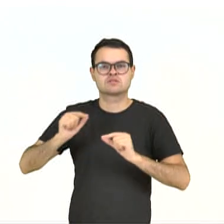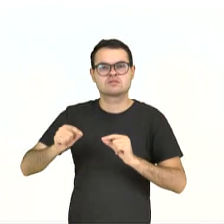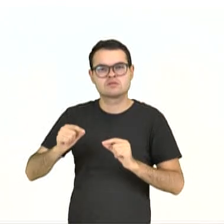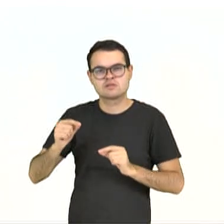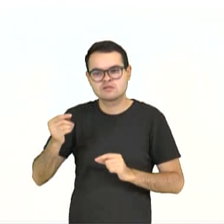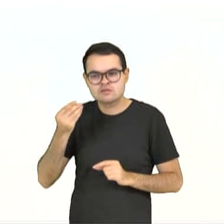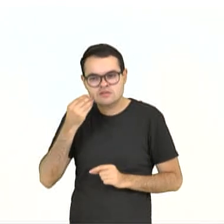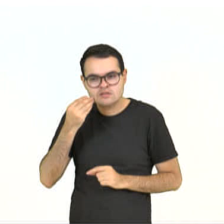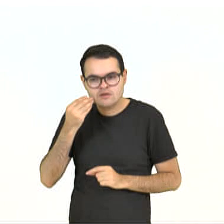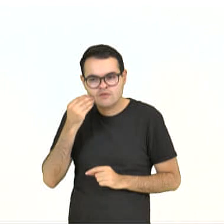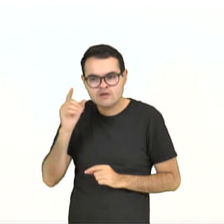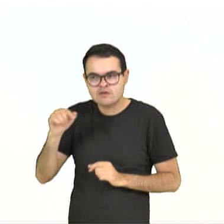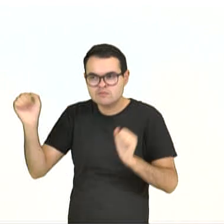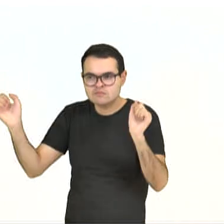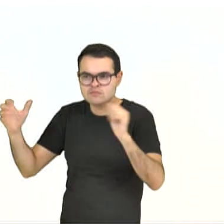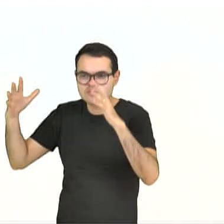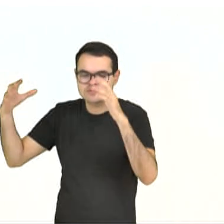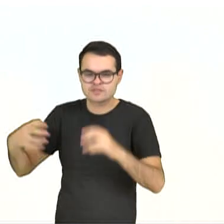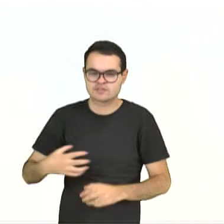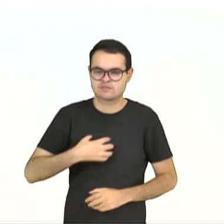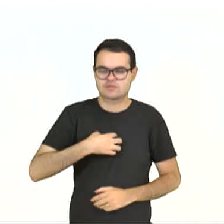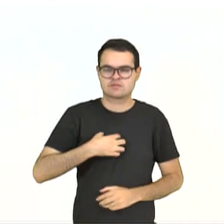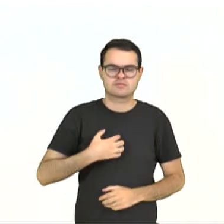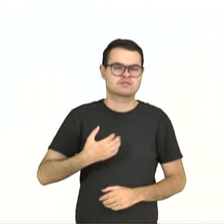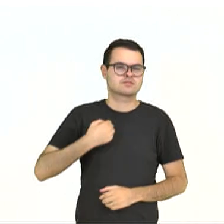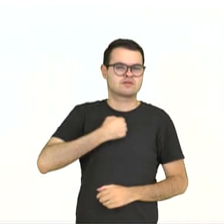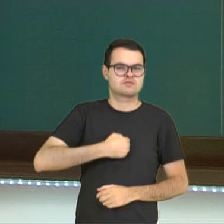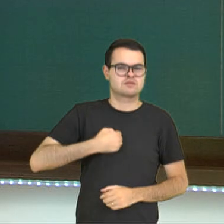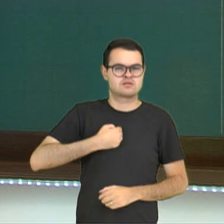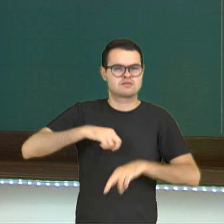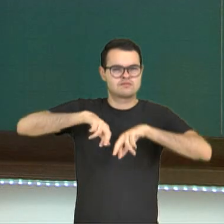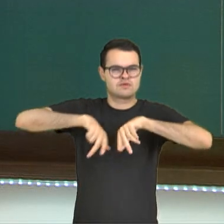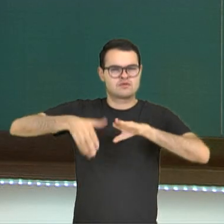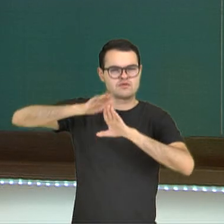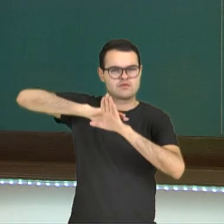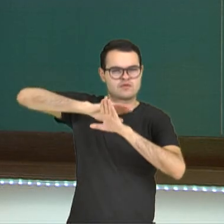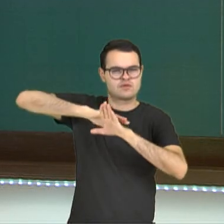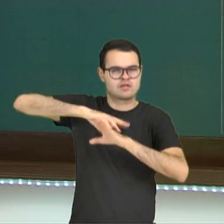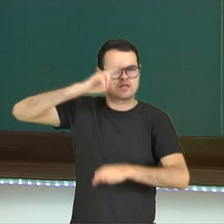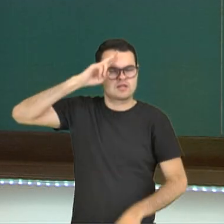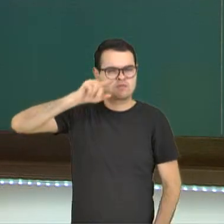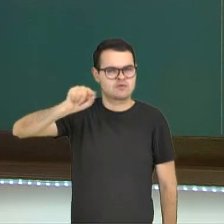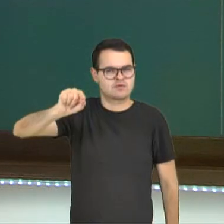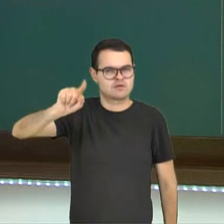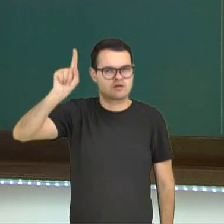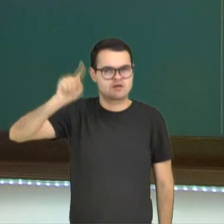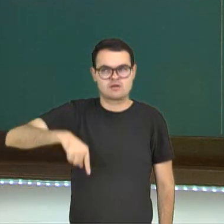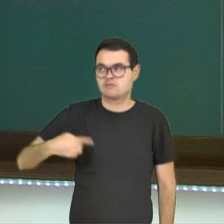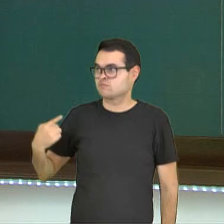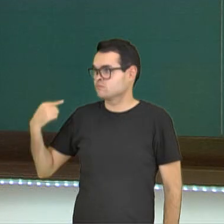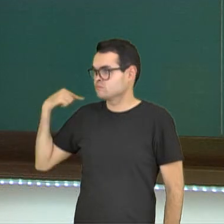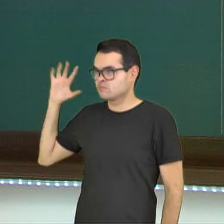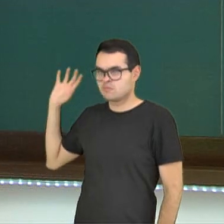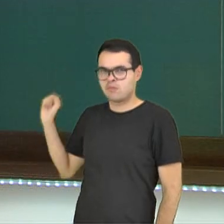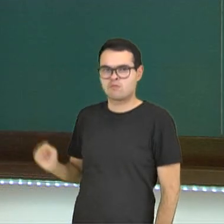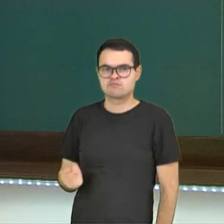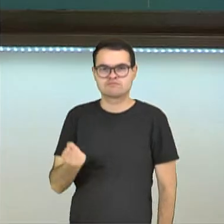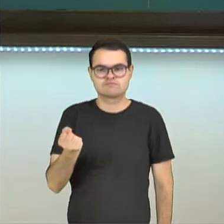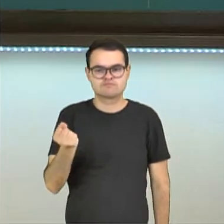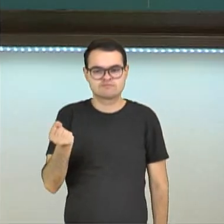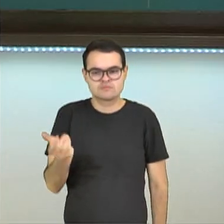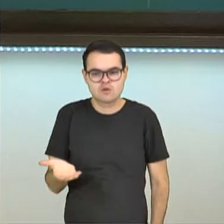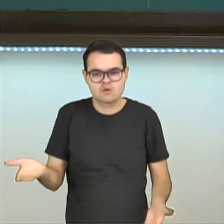conflitantes, a fantasia, os sentimentos, a nostalgia e o subjetivo. O que isso te lembra? Um resgate às